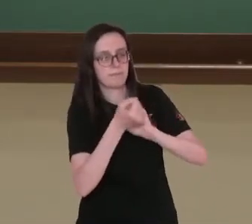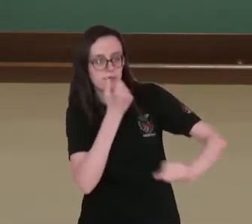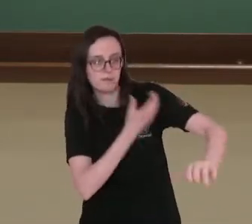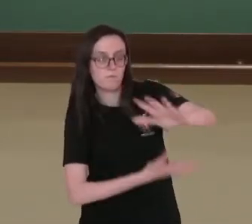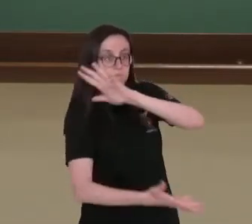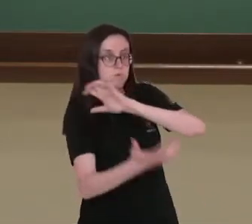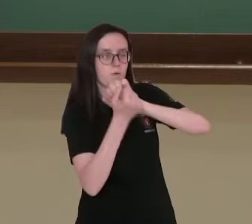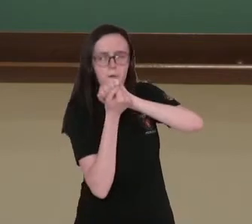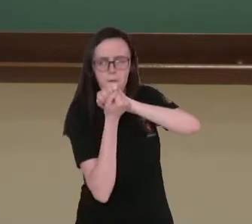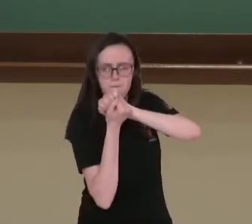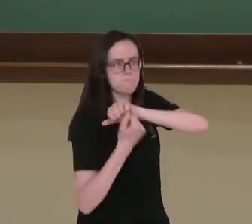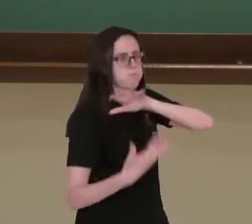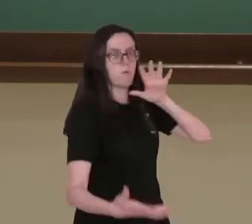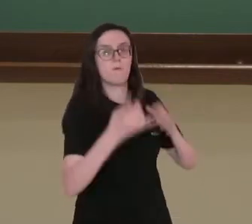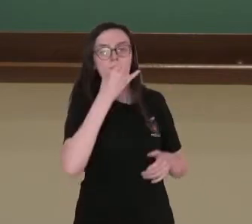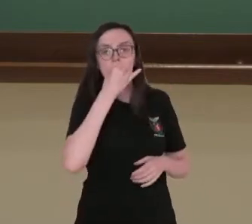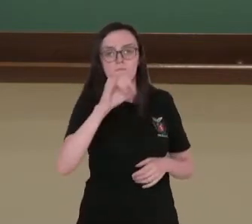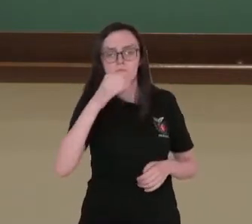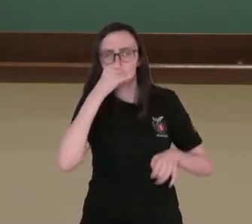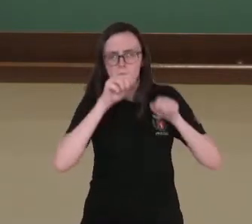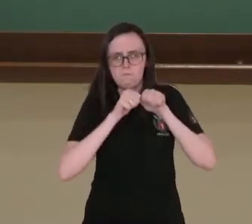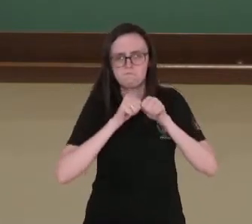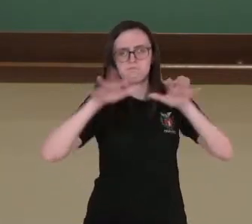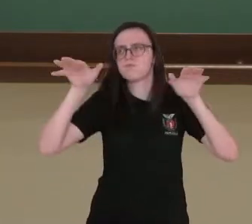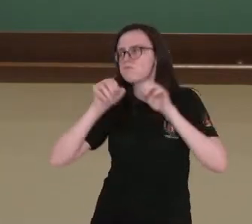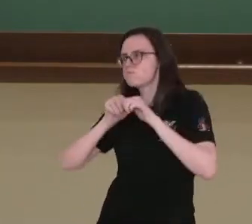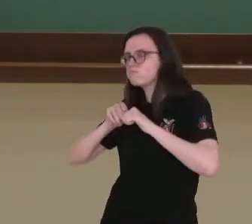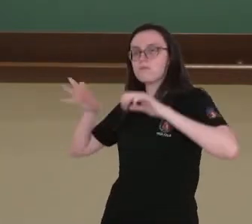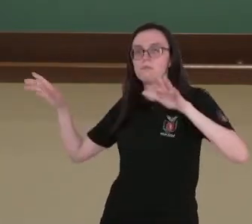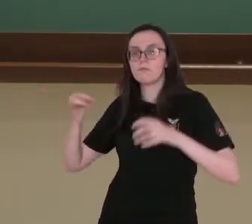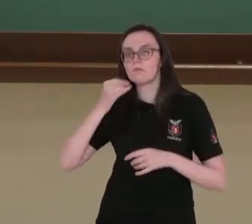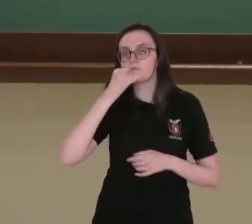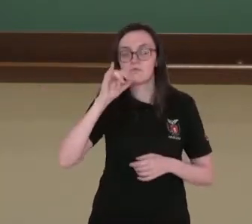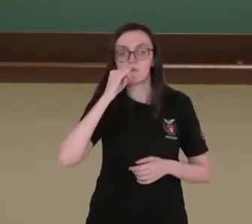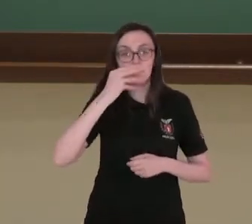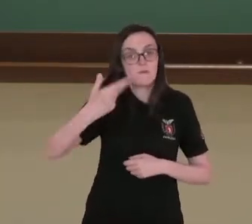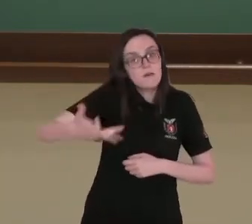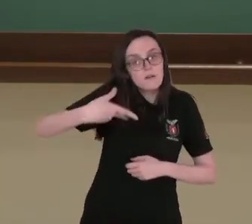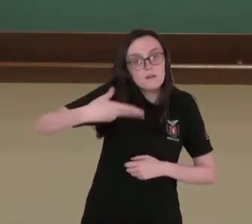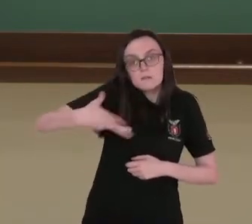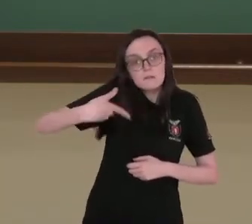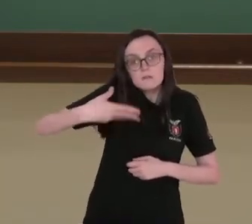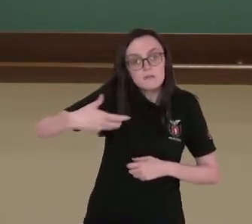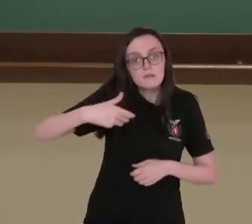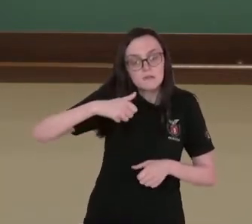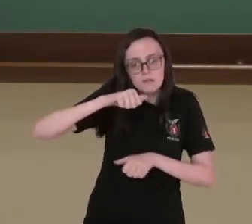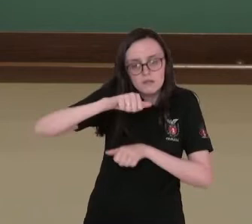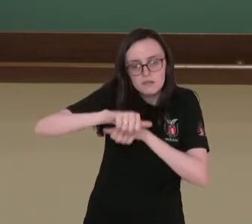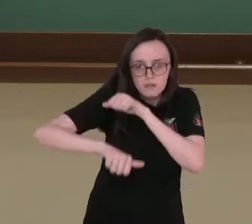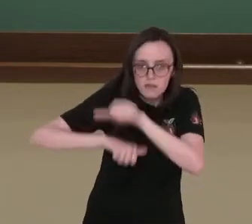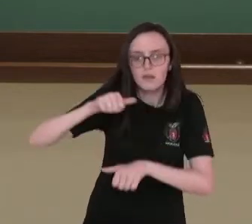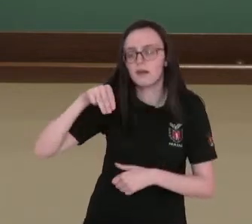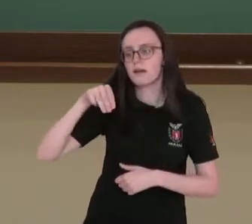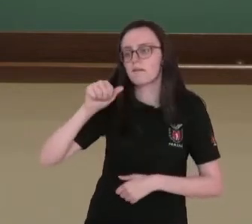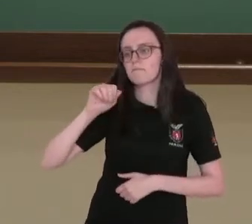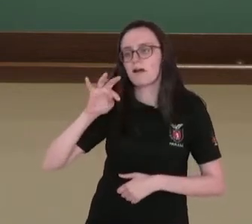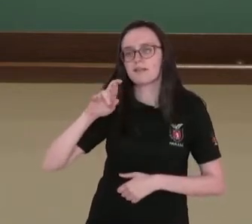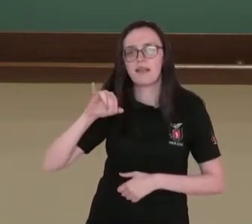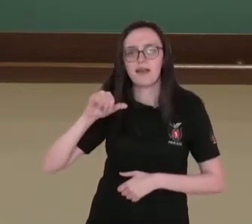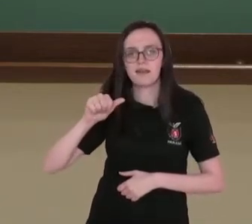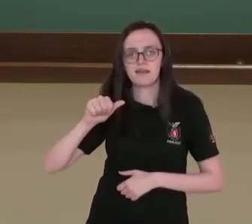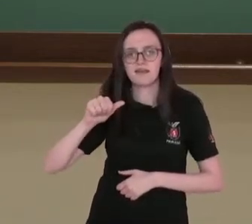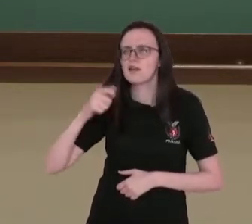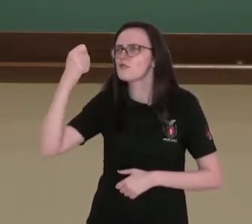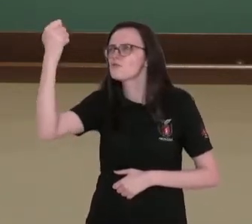liberou-se muita energia e uma parte da energia em grande velocidade virou matéria, virou o Sol,